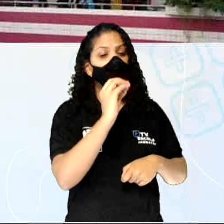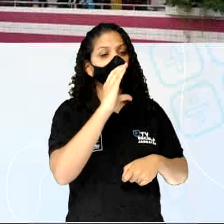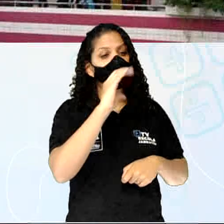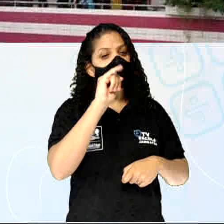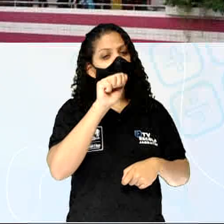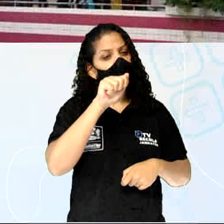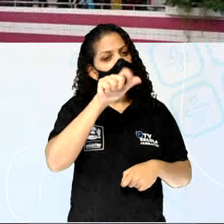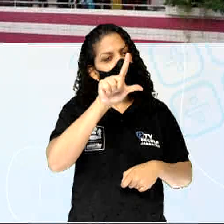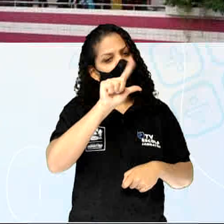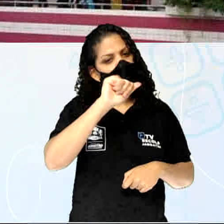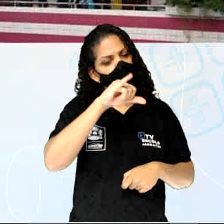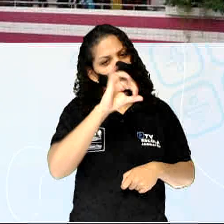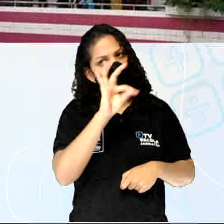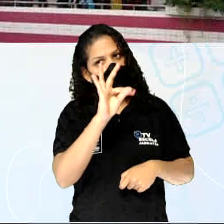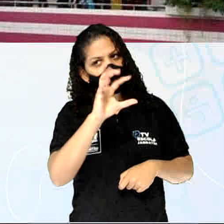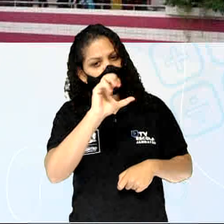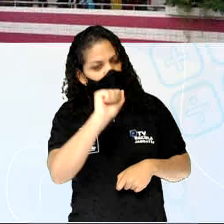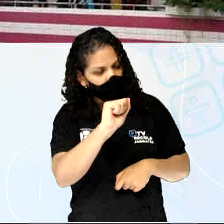mercado.